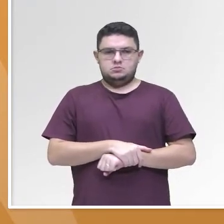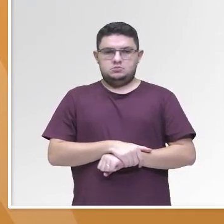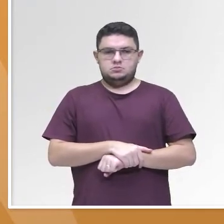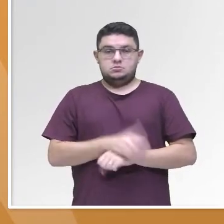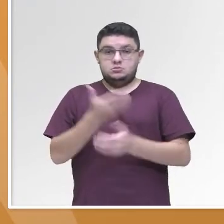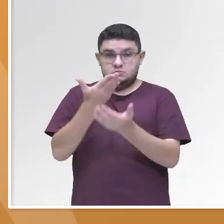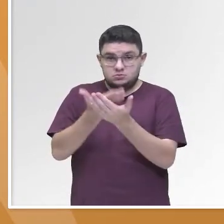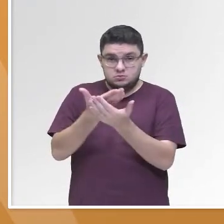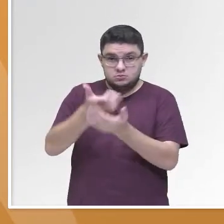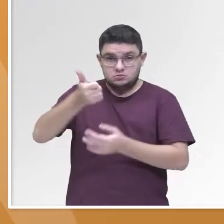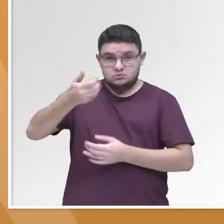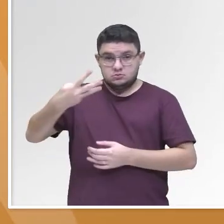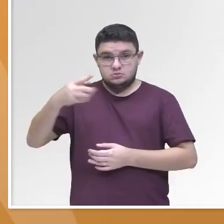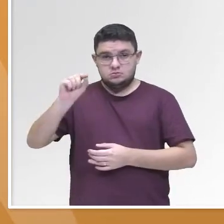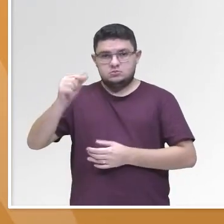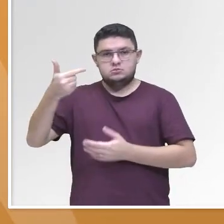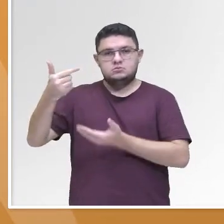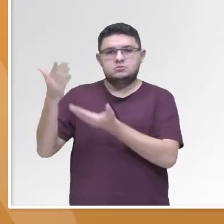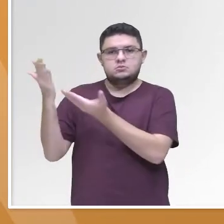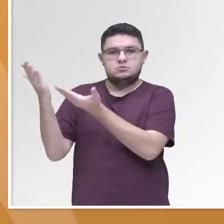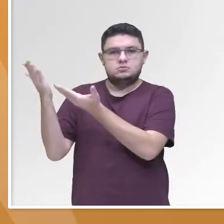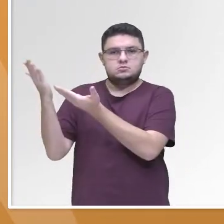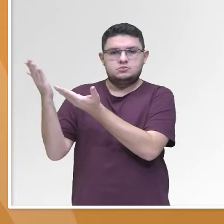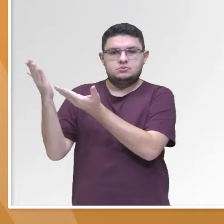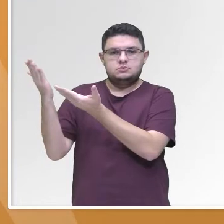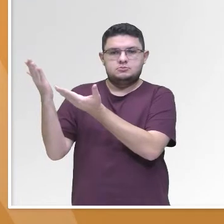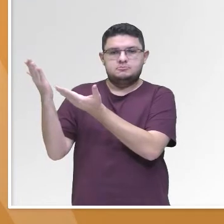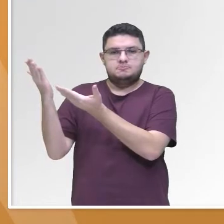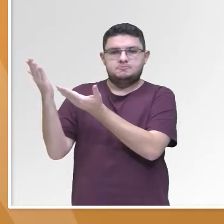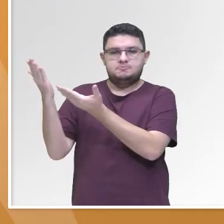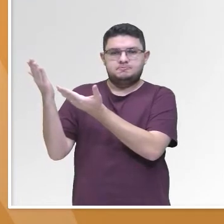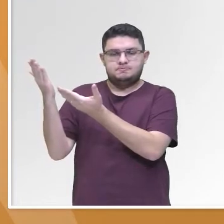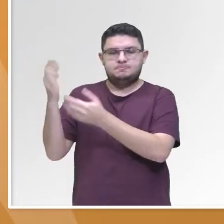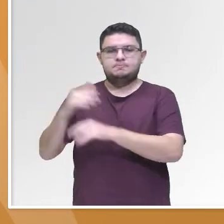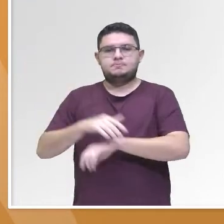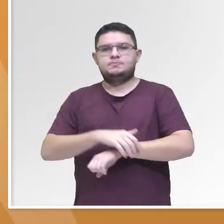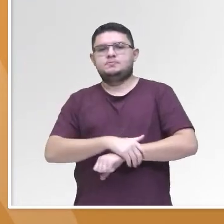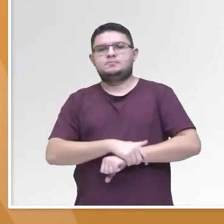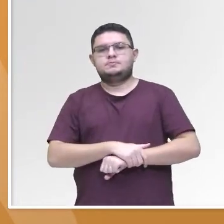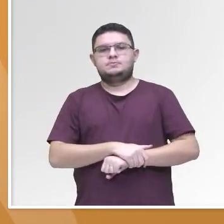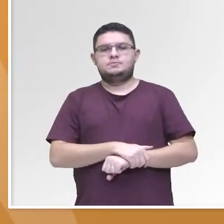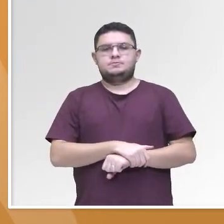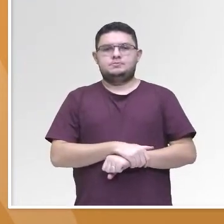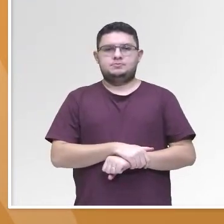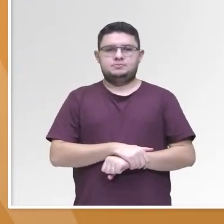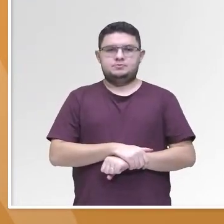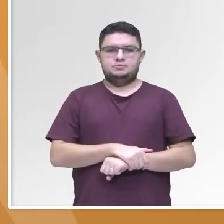Aula 13.2. Conteúdo: o lixo nas cidades.